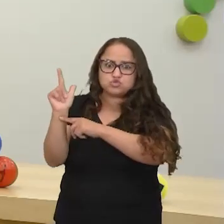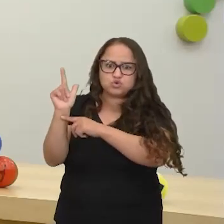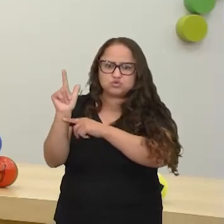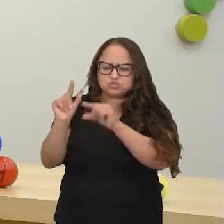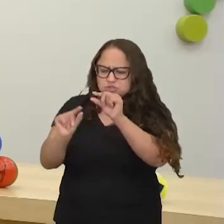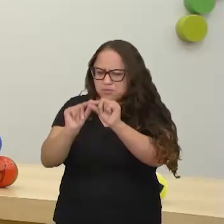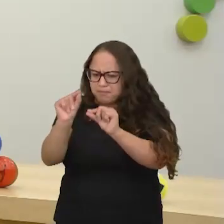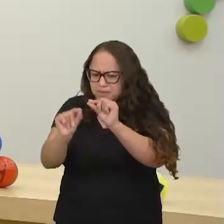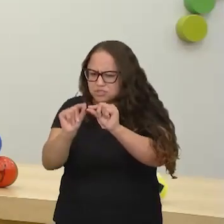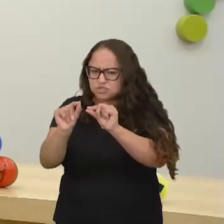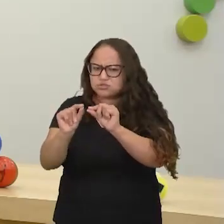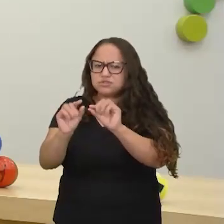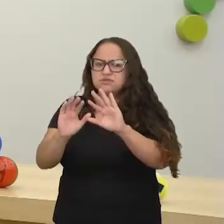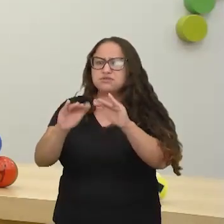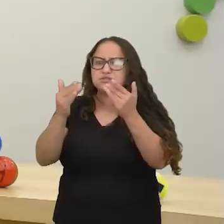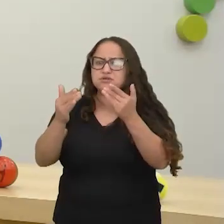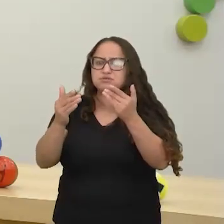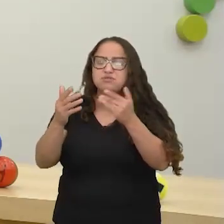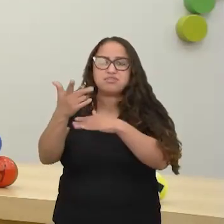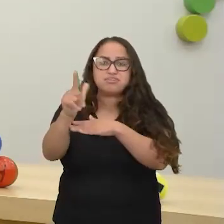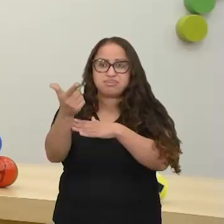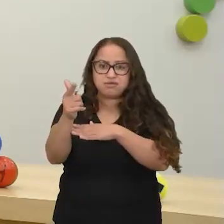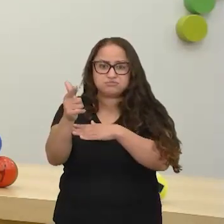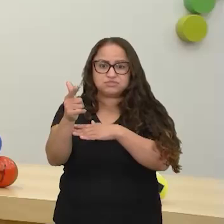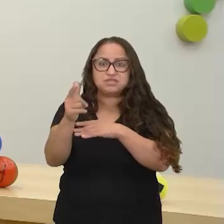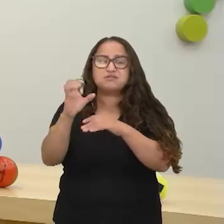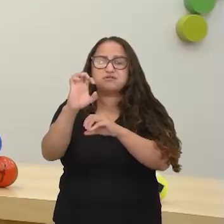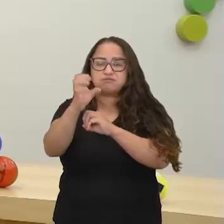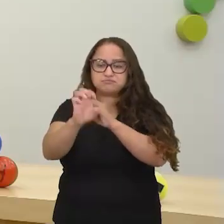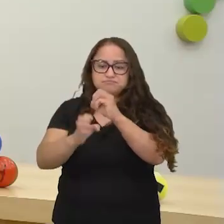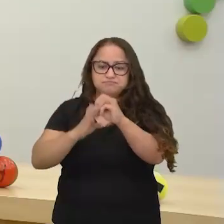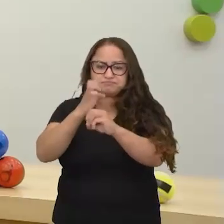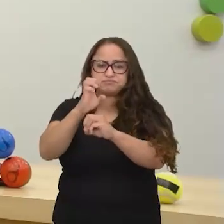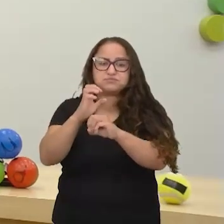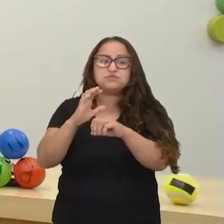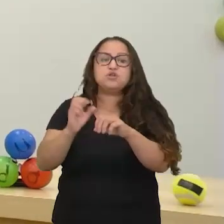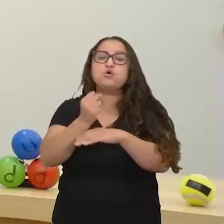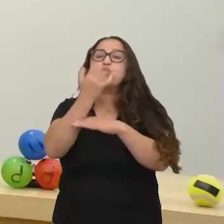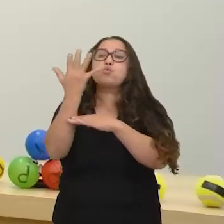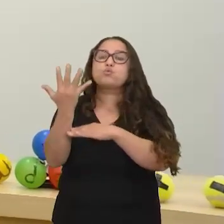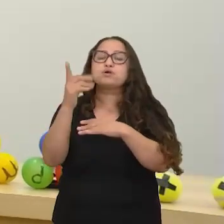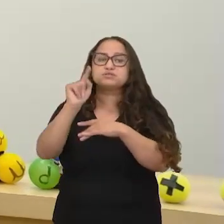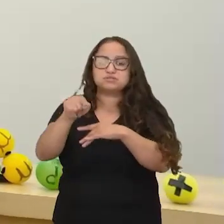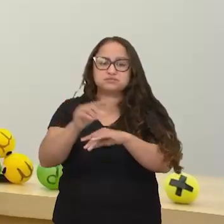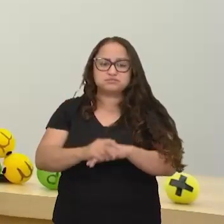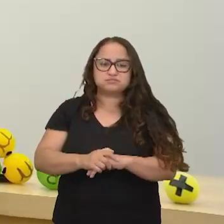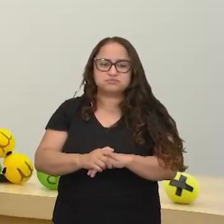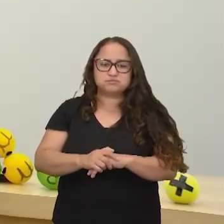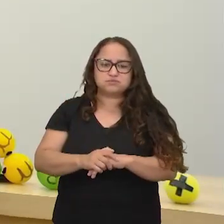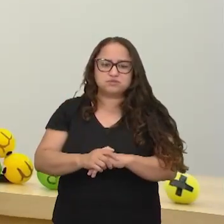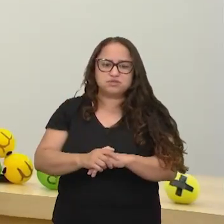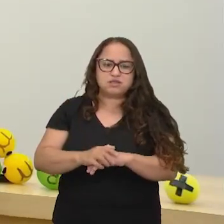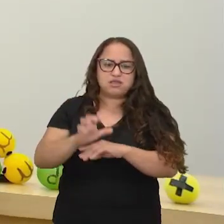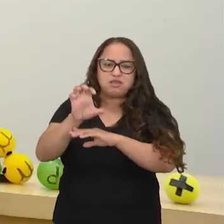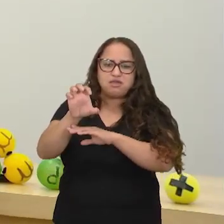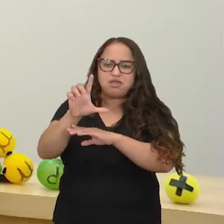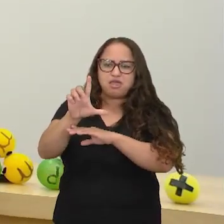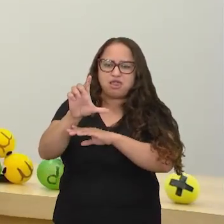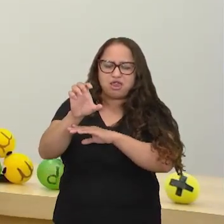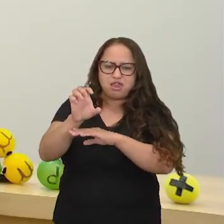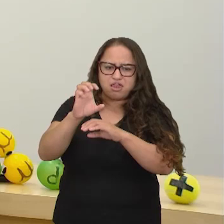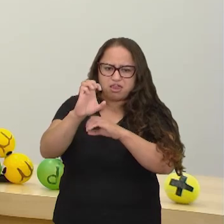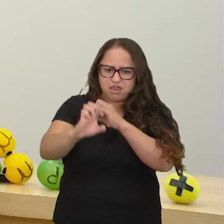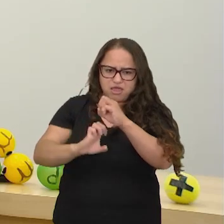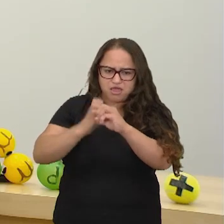as elementares. Não tem estrutura interna, são de leptons. Quais são elas? O elétron é um lepton, certo? Tem